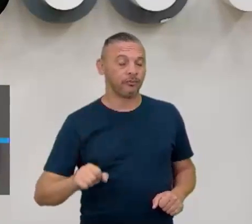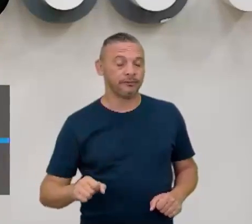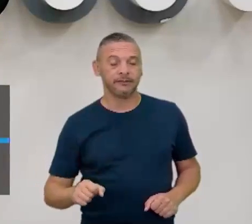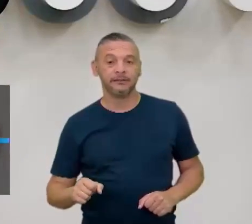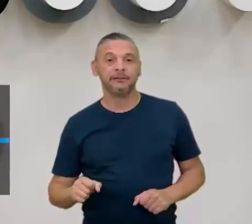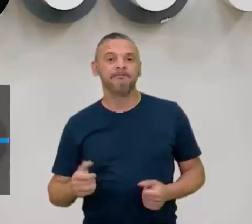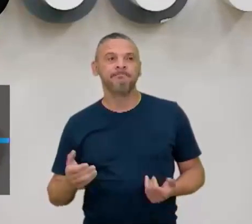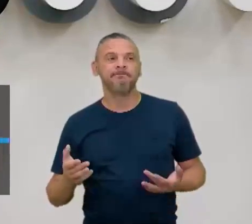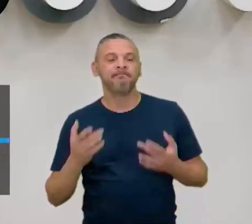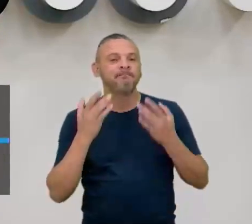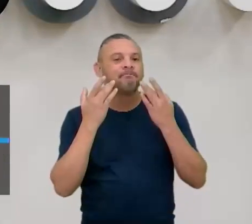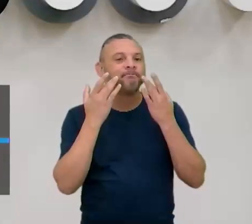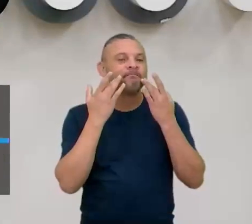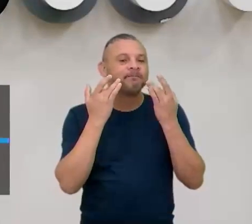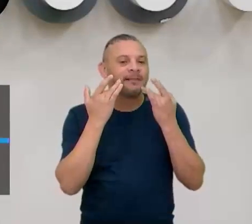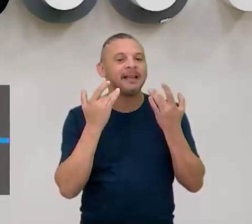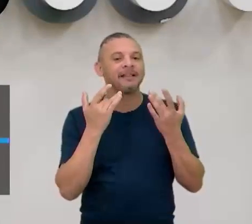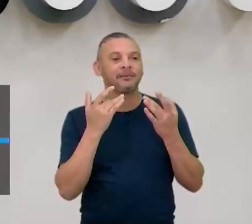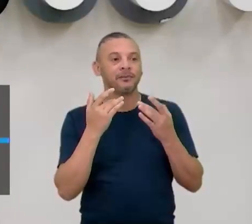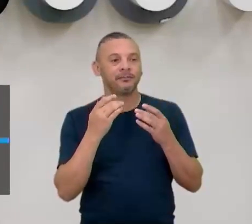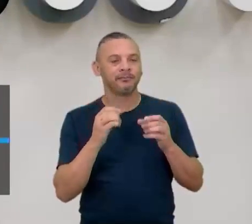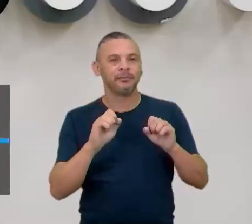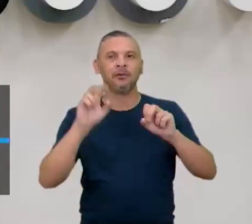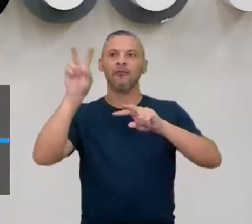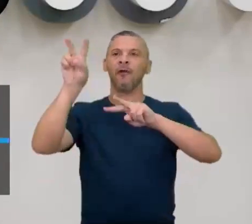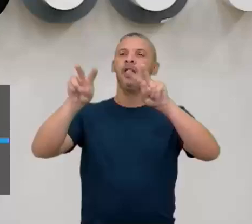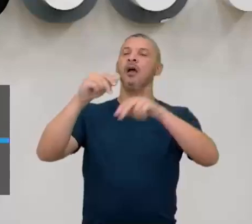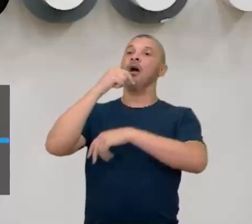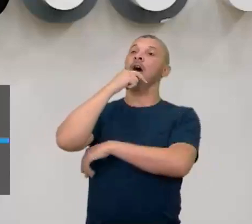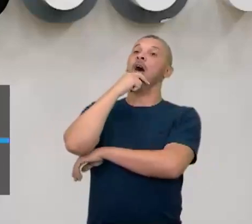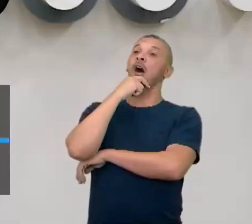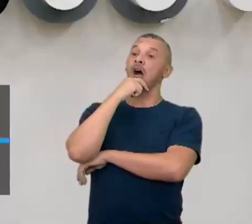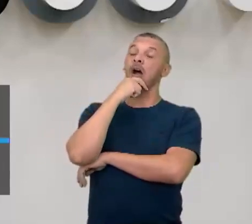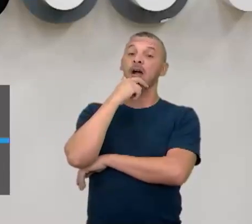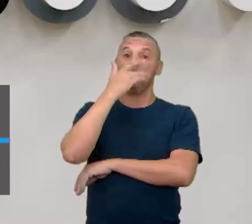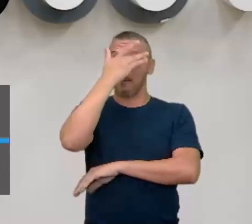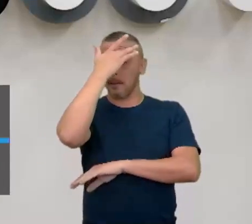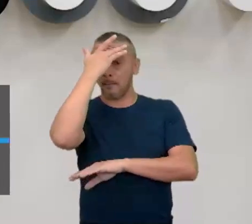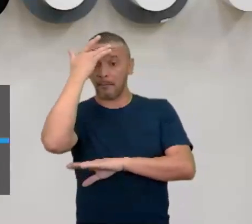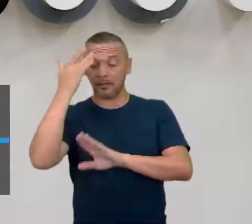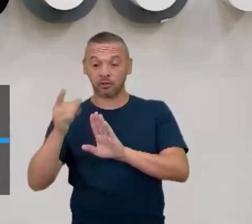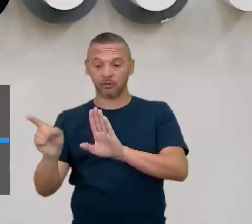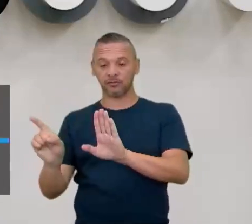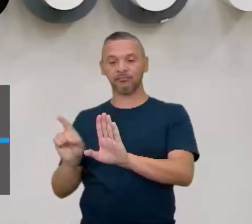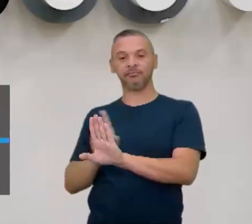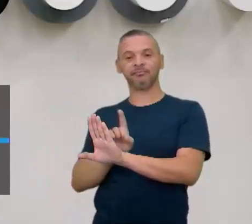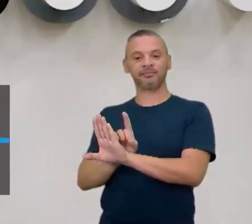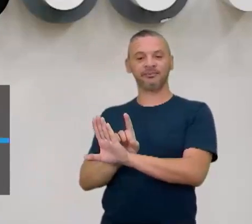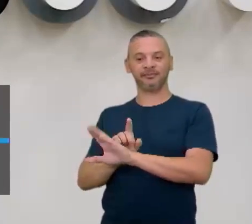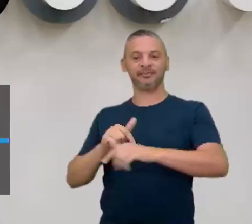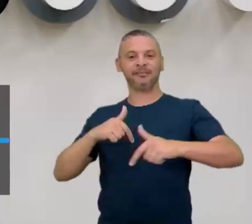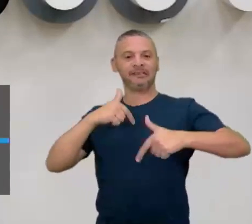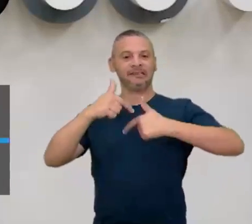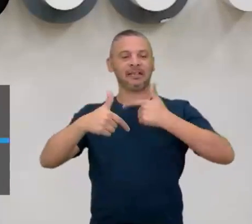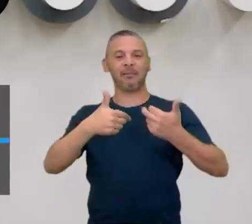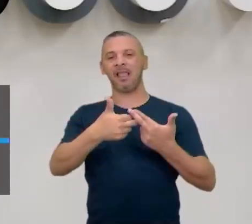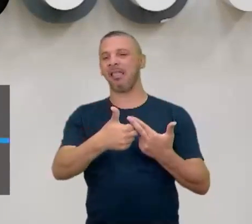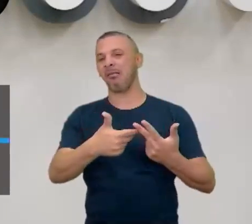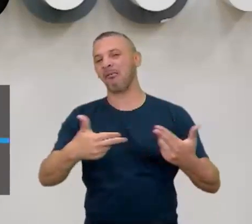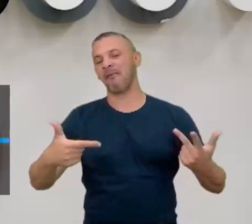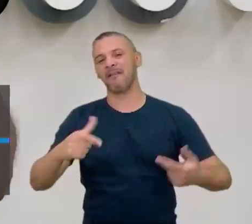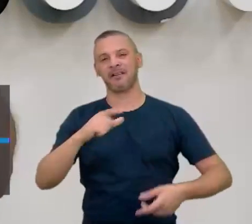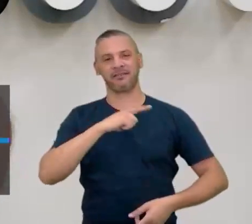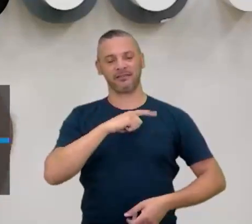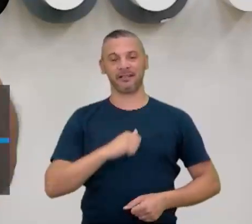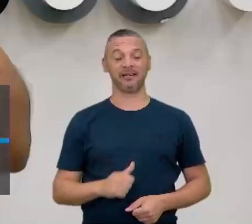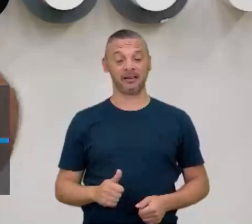teatro, existem várias pessoas que trabalham aí por trás e são muito importantes, assim como o ator, né? O ator geralmente é